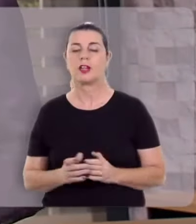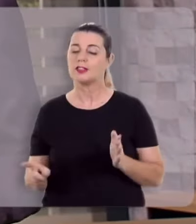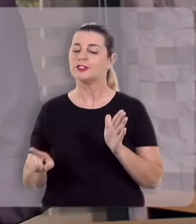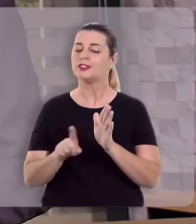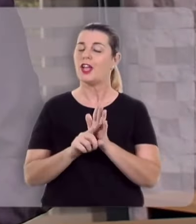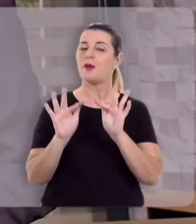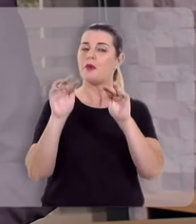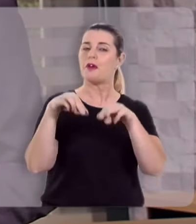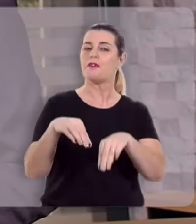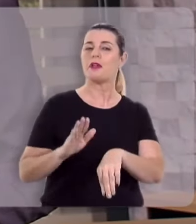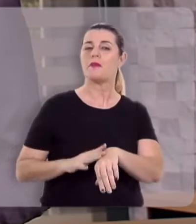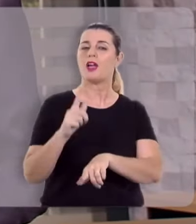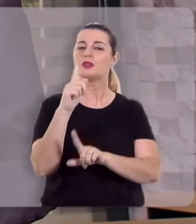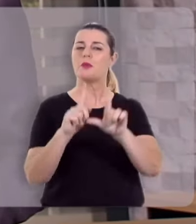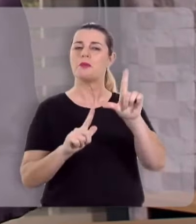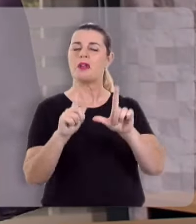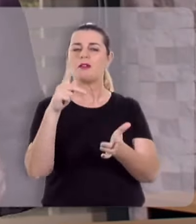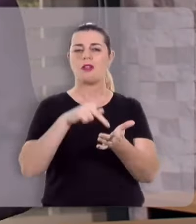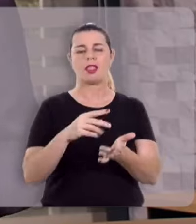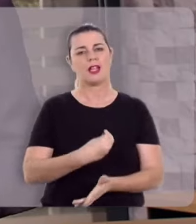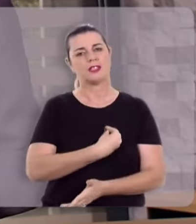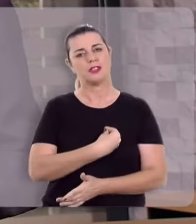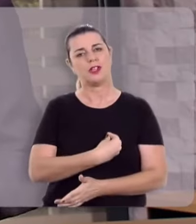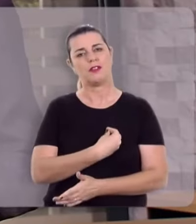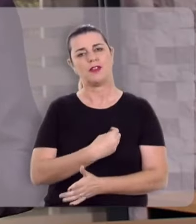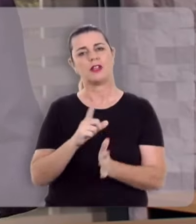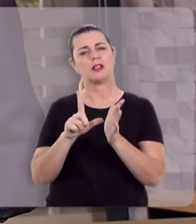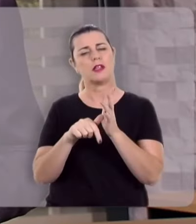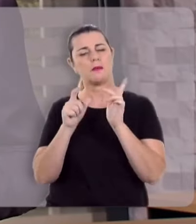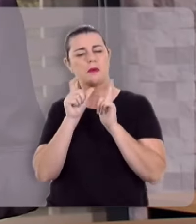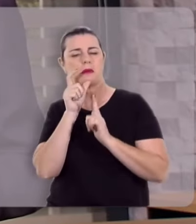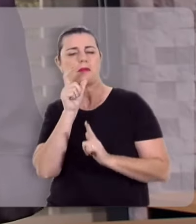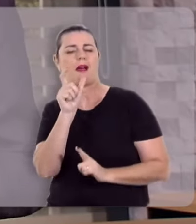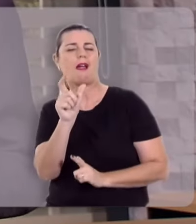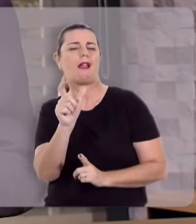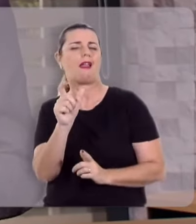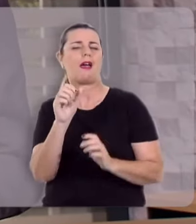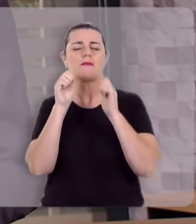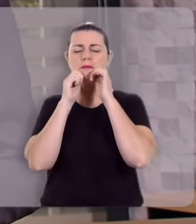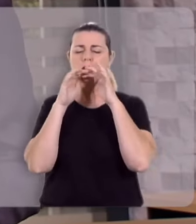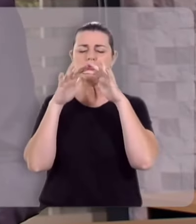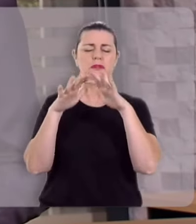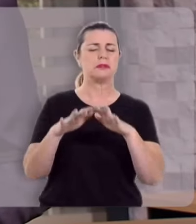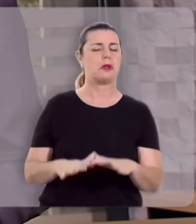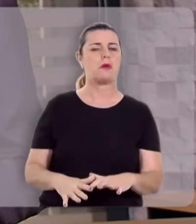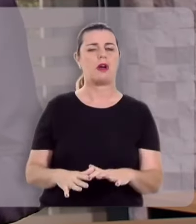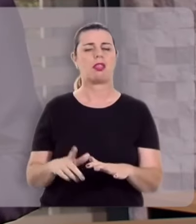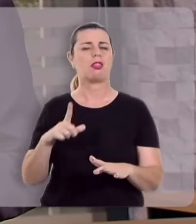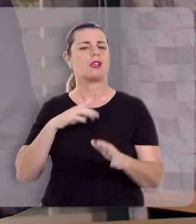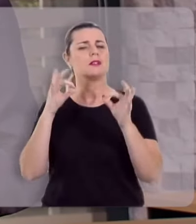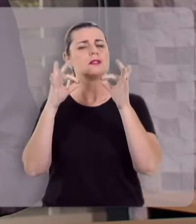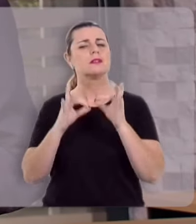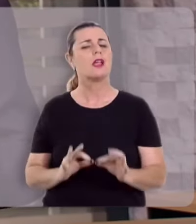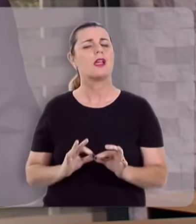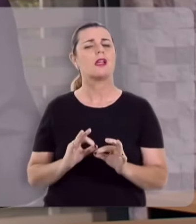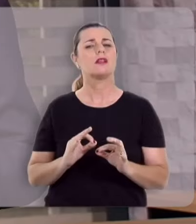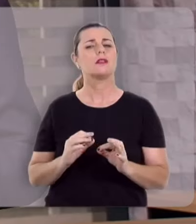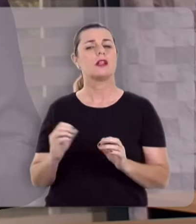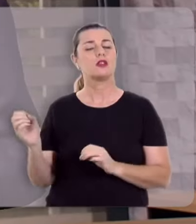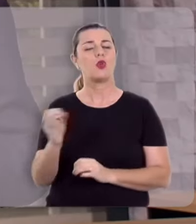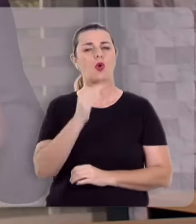E chegamos ao final de mais um programa Verdade e Vida, depois de uma palavra abençoadora, que eu tenho convicção,